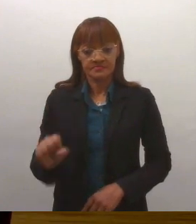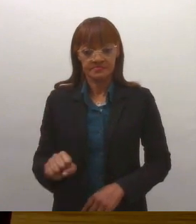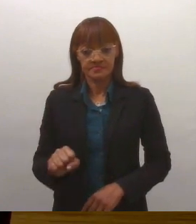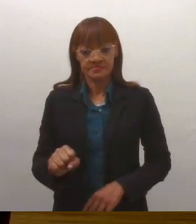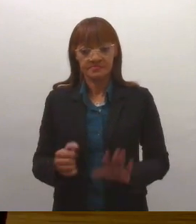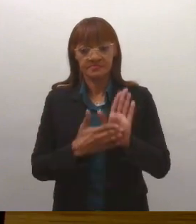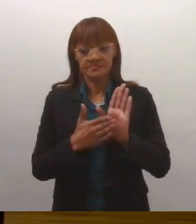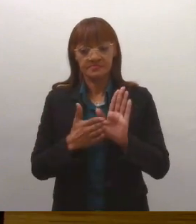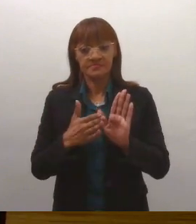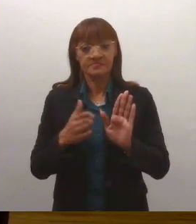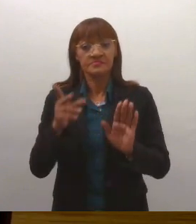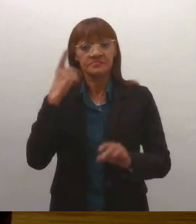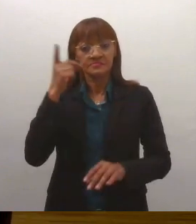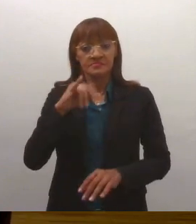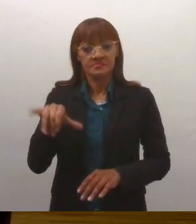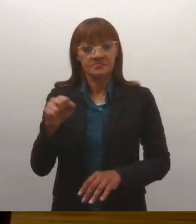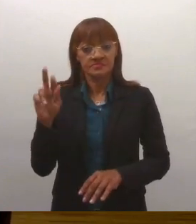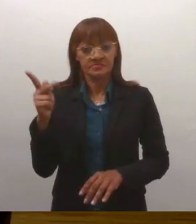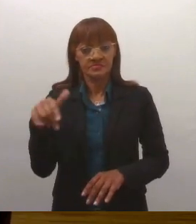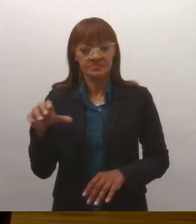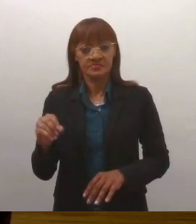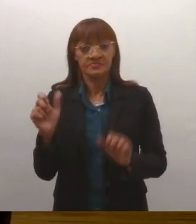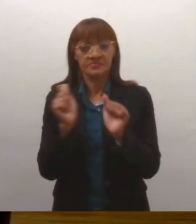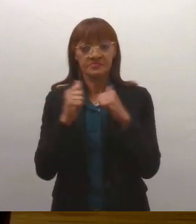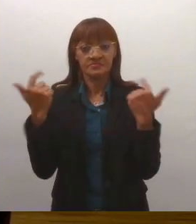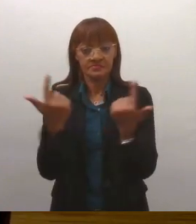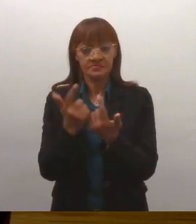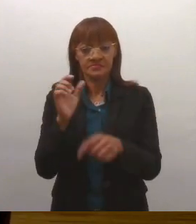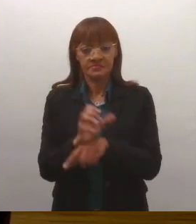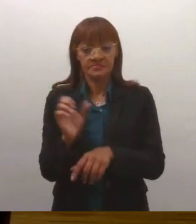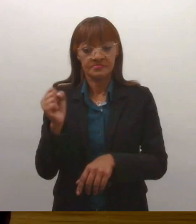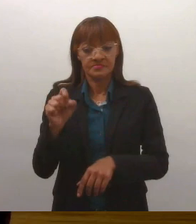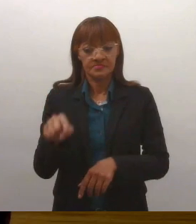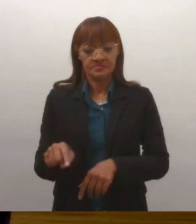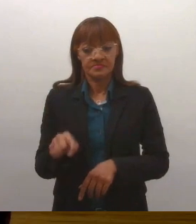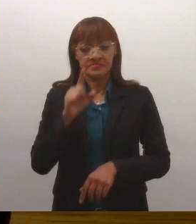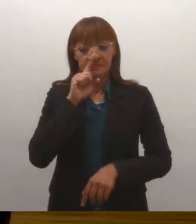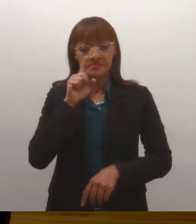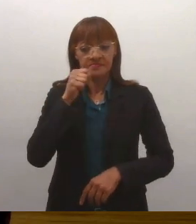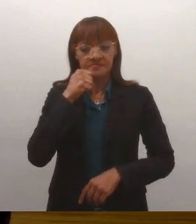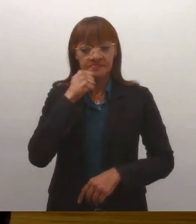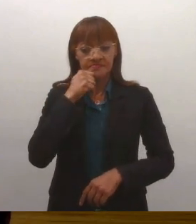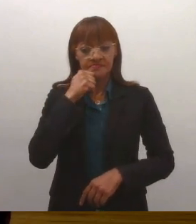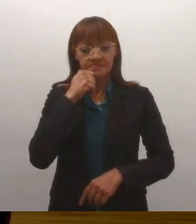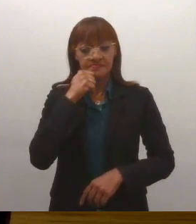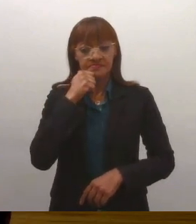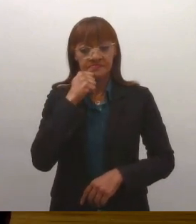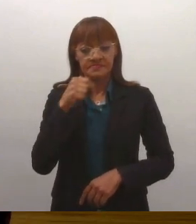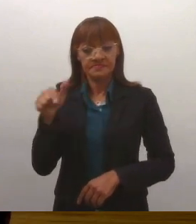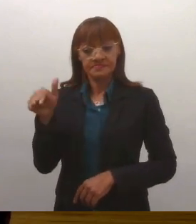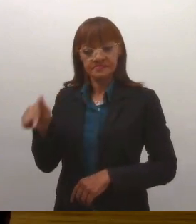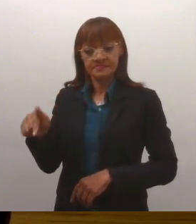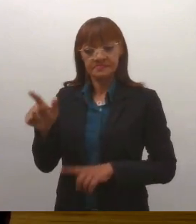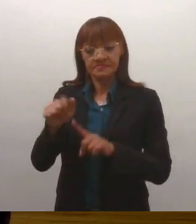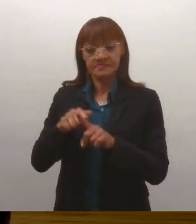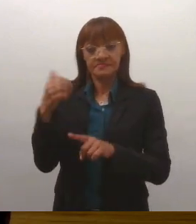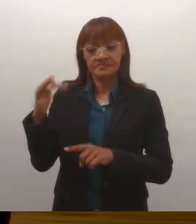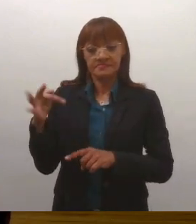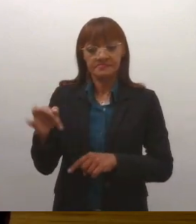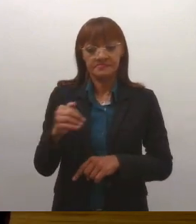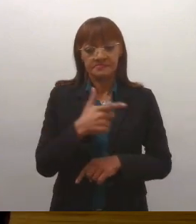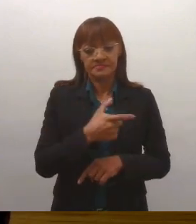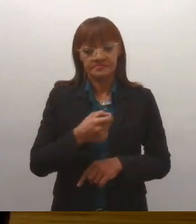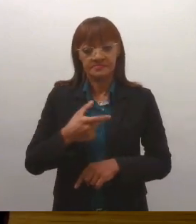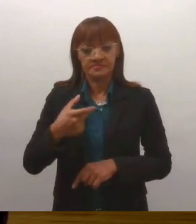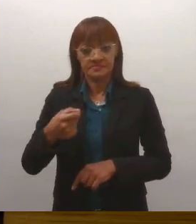Estado de Sergipe, em Aracaju, 7 de fevereiro de 2024. Deputado Jefferson Andrade,